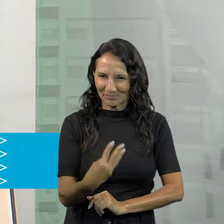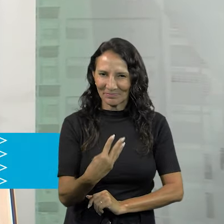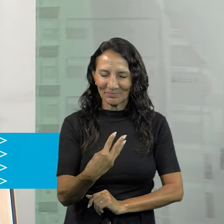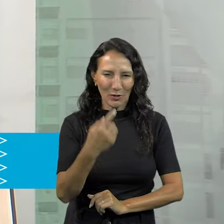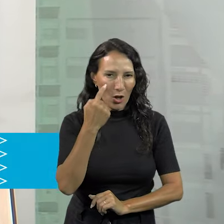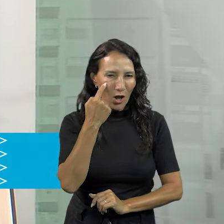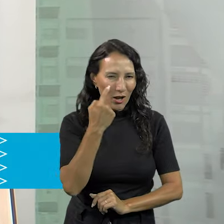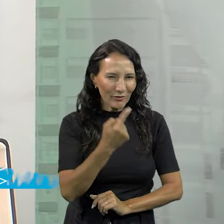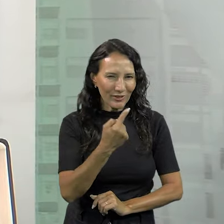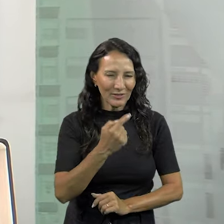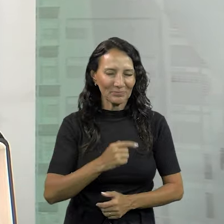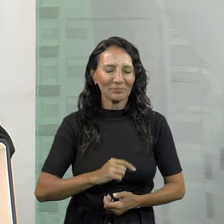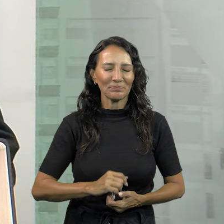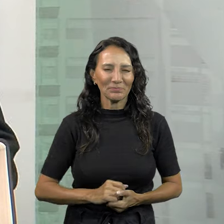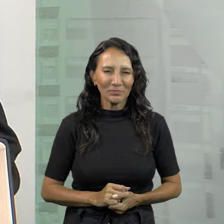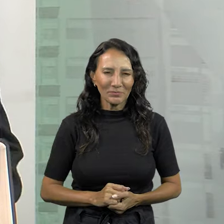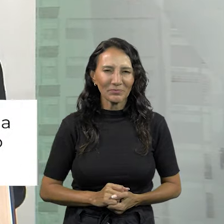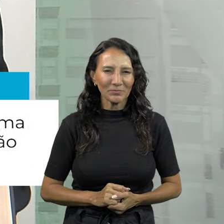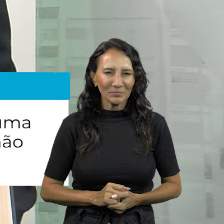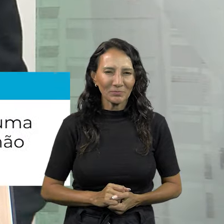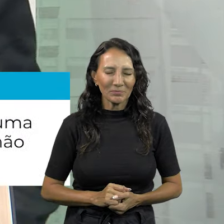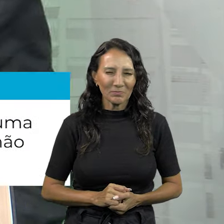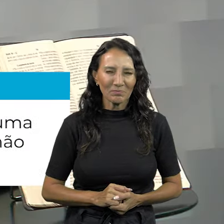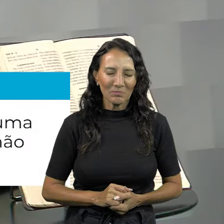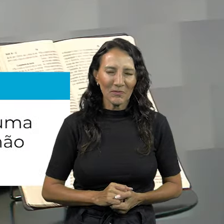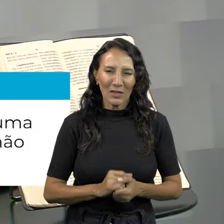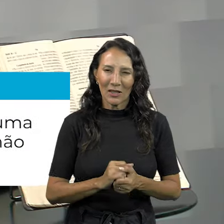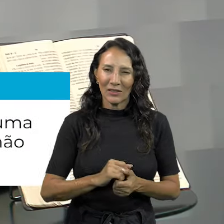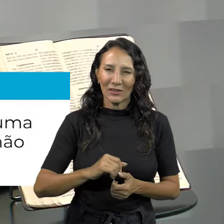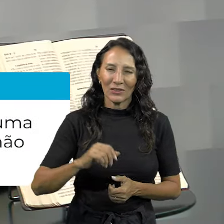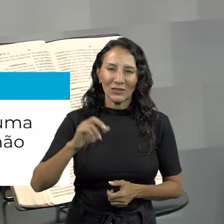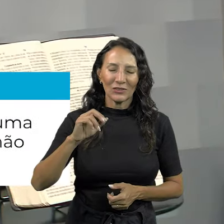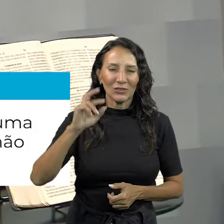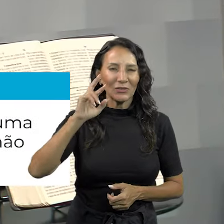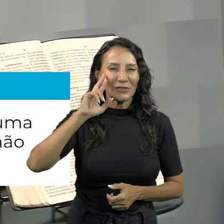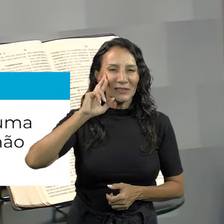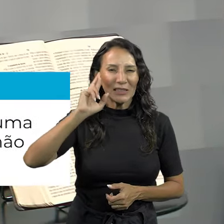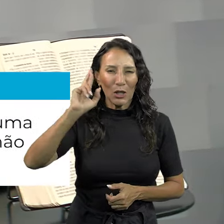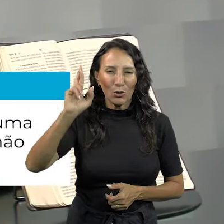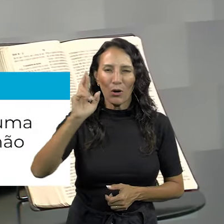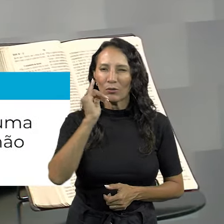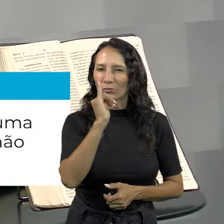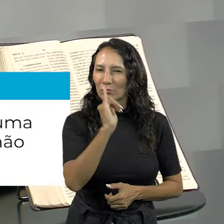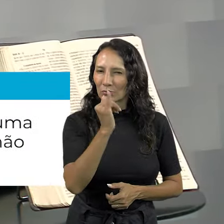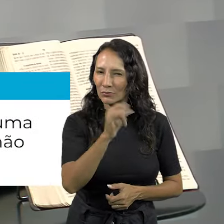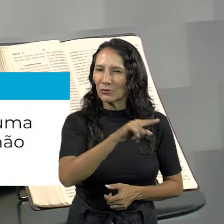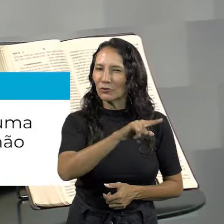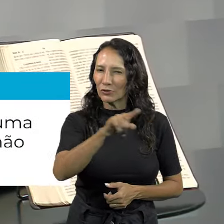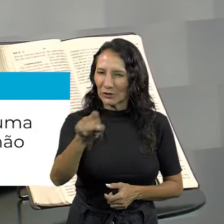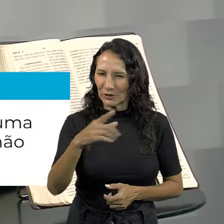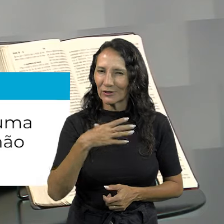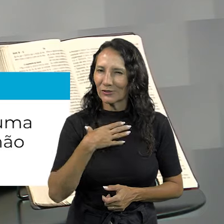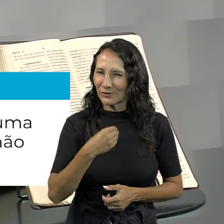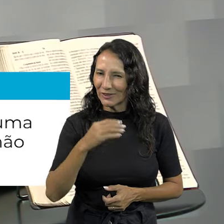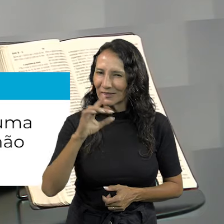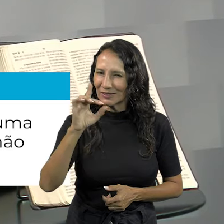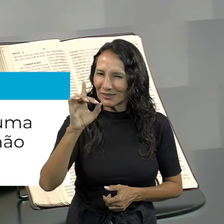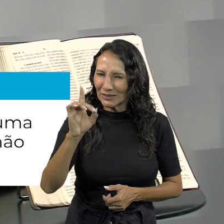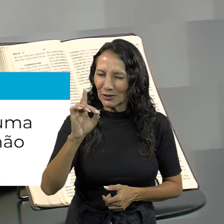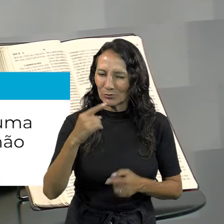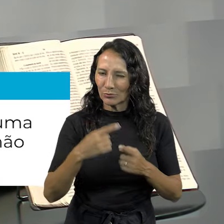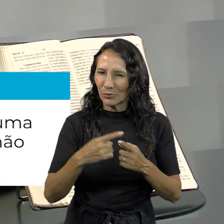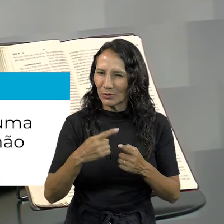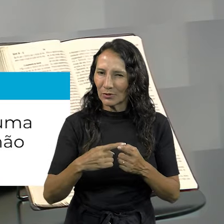3. Olha o que está escrito. Ouvir a palavra do Senhor, vós filhos de Israel, porque o Senhor tem uma